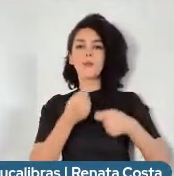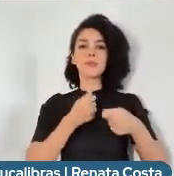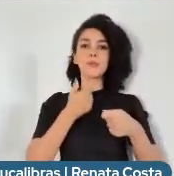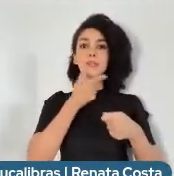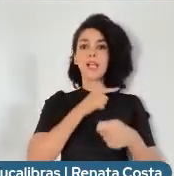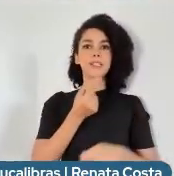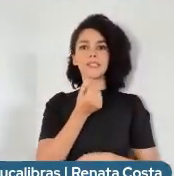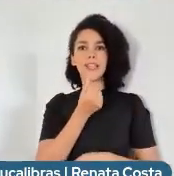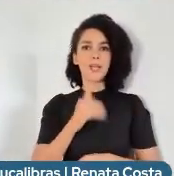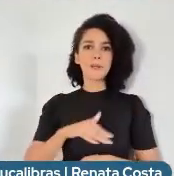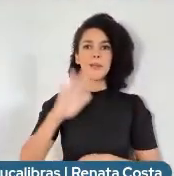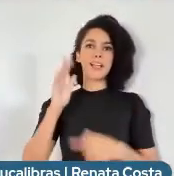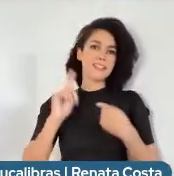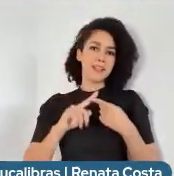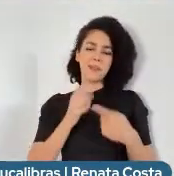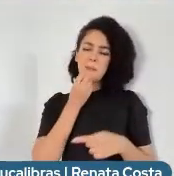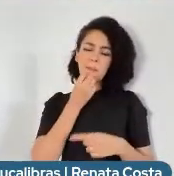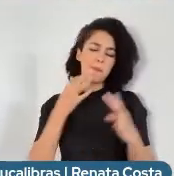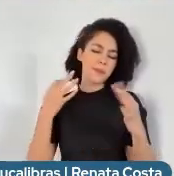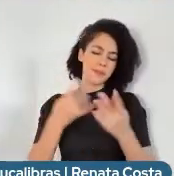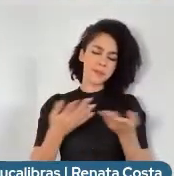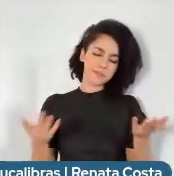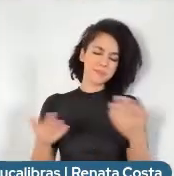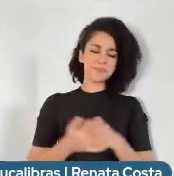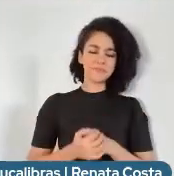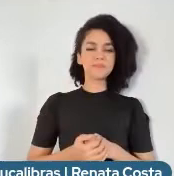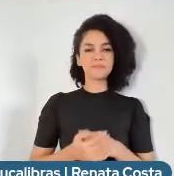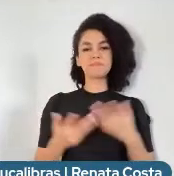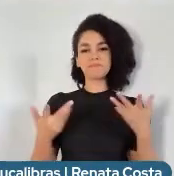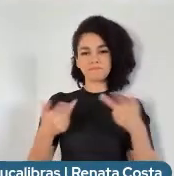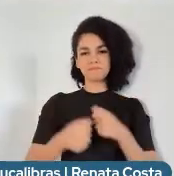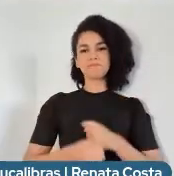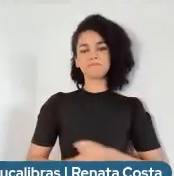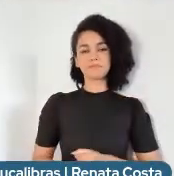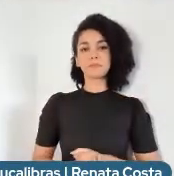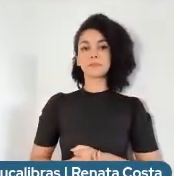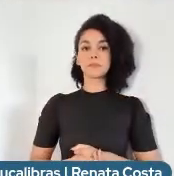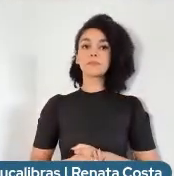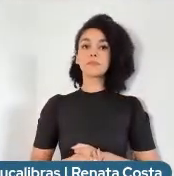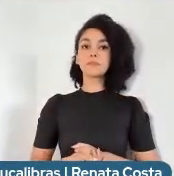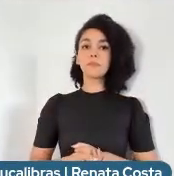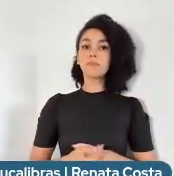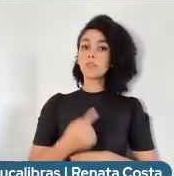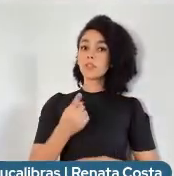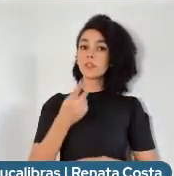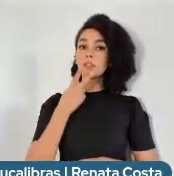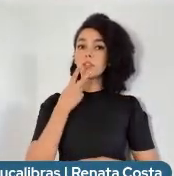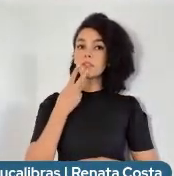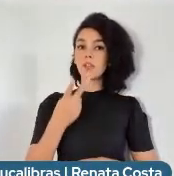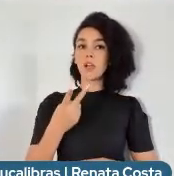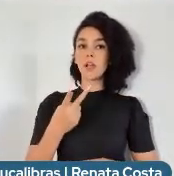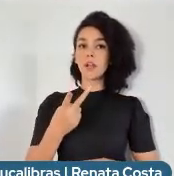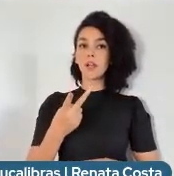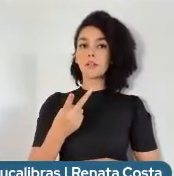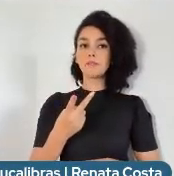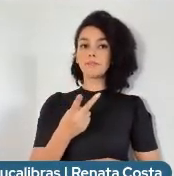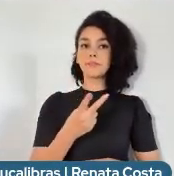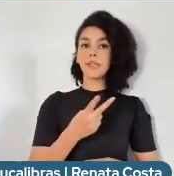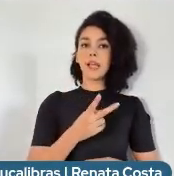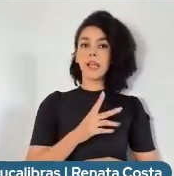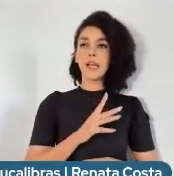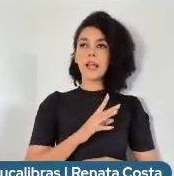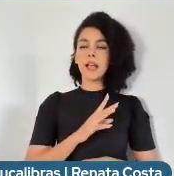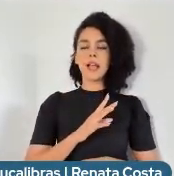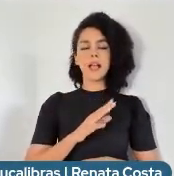para todo mundo. Excelente. Você, na sua fala, nas suas falas anteriores, agora também,